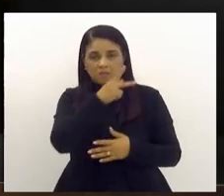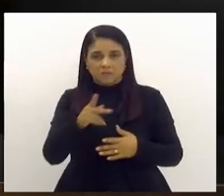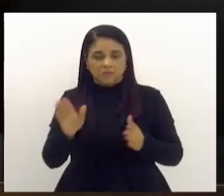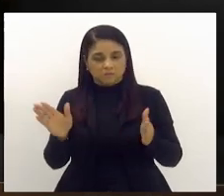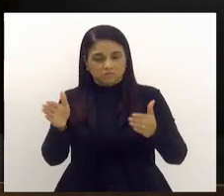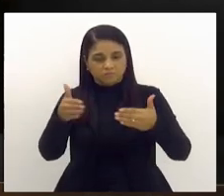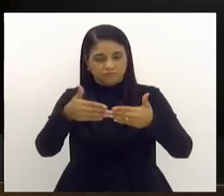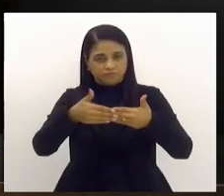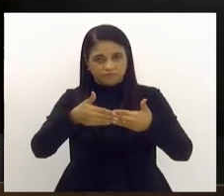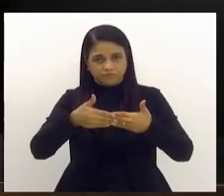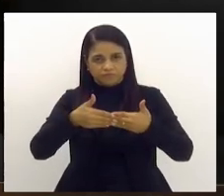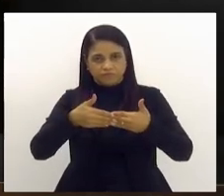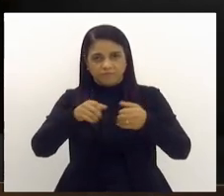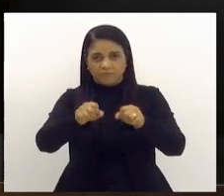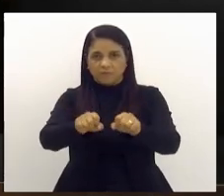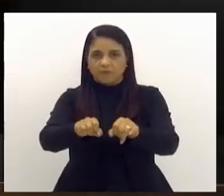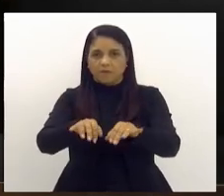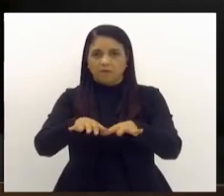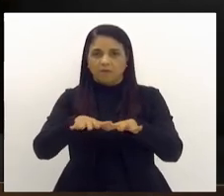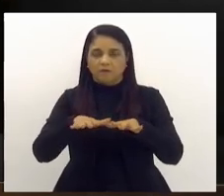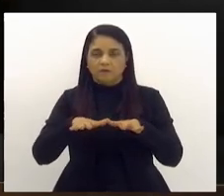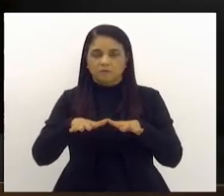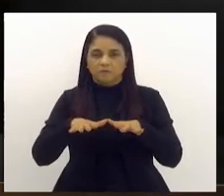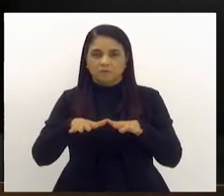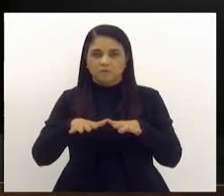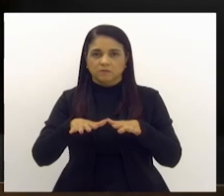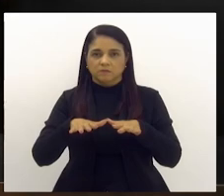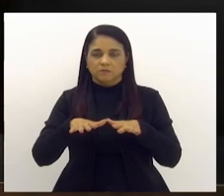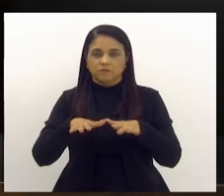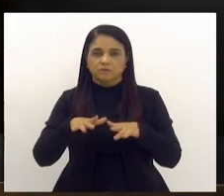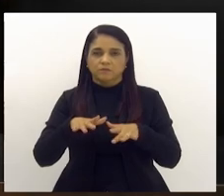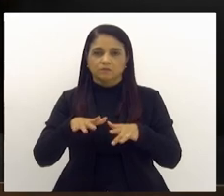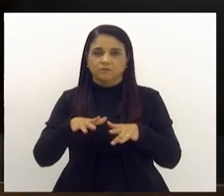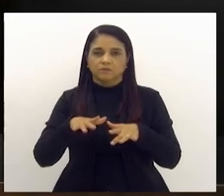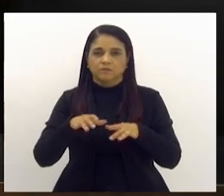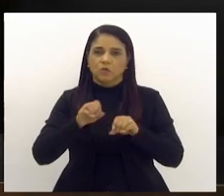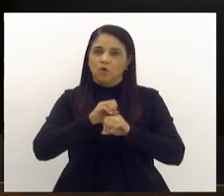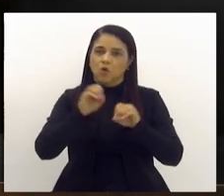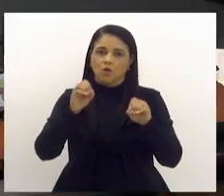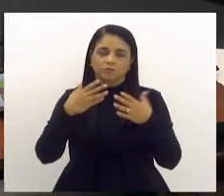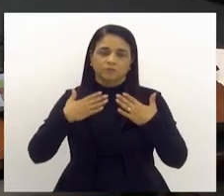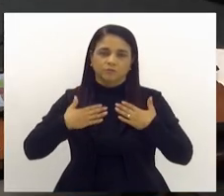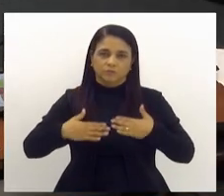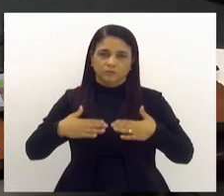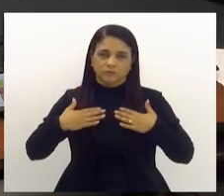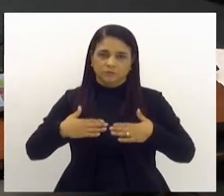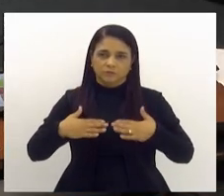declara encerrada a presente sessão, desejando a todos um ótimo descanso.